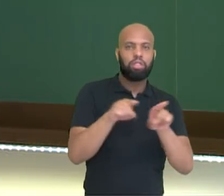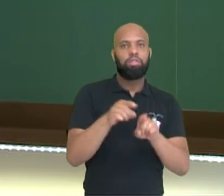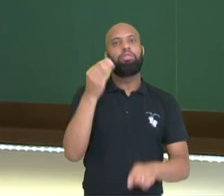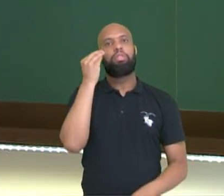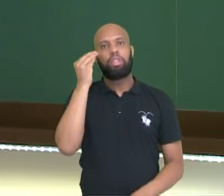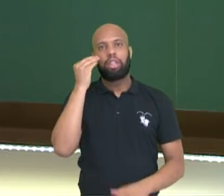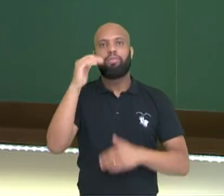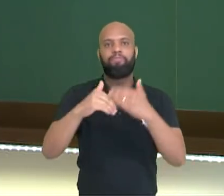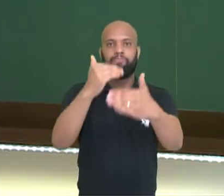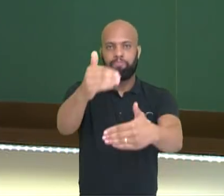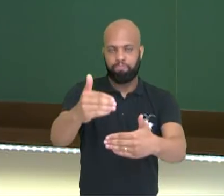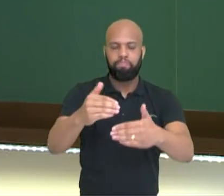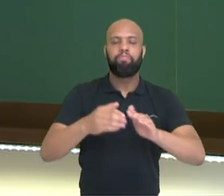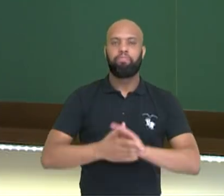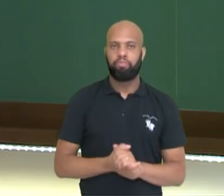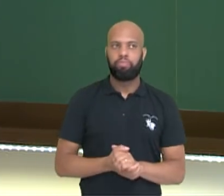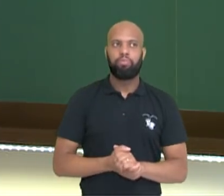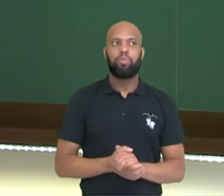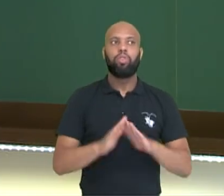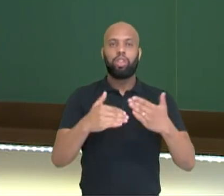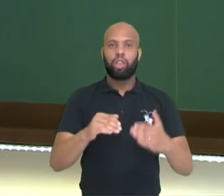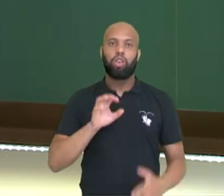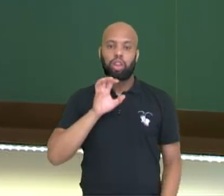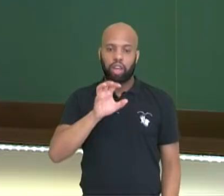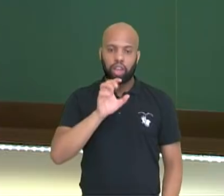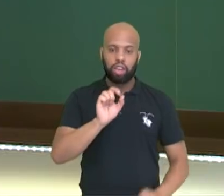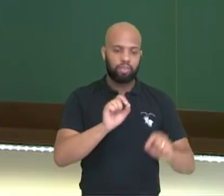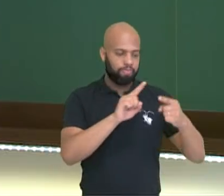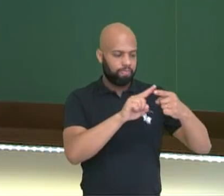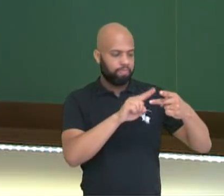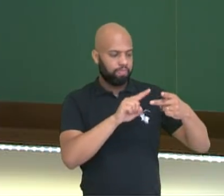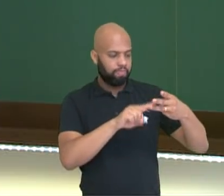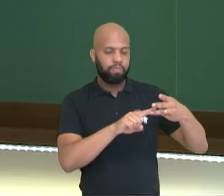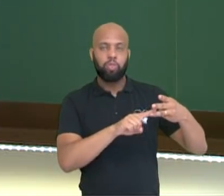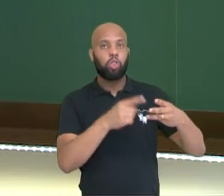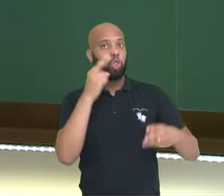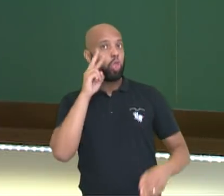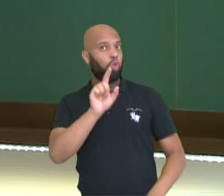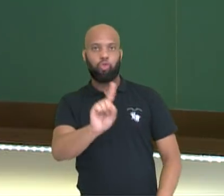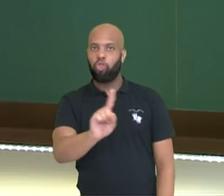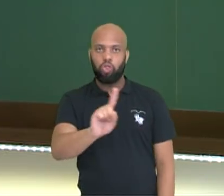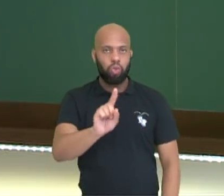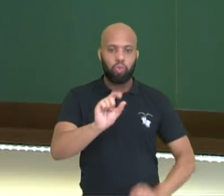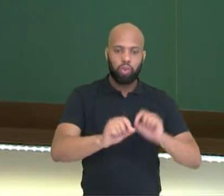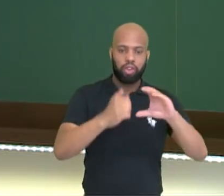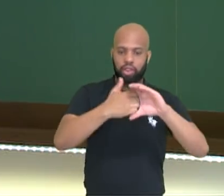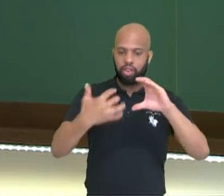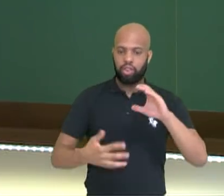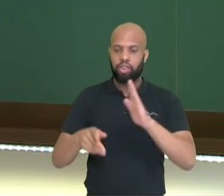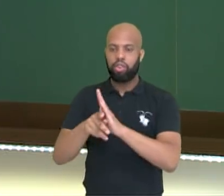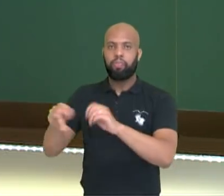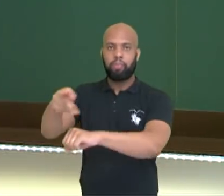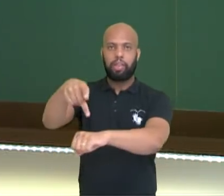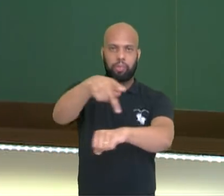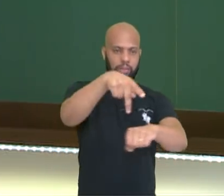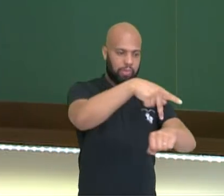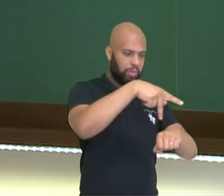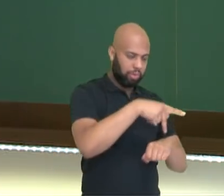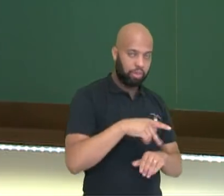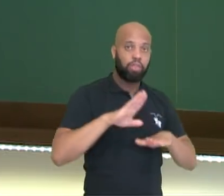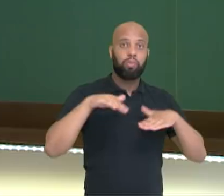ou países em desenvolvimento. Então, essa classificação não levava em consideração as características destes países,